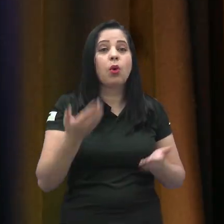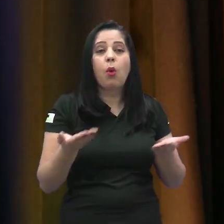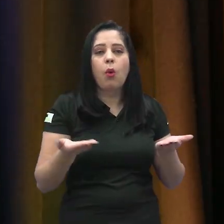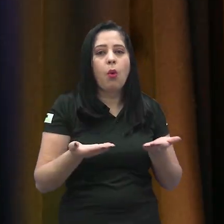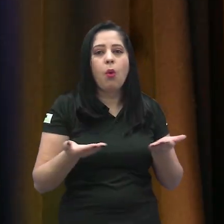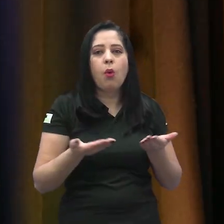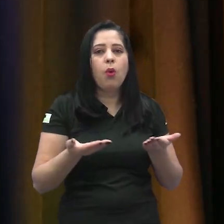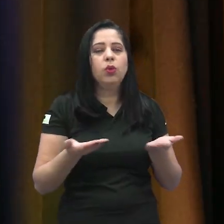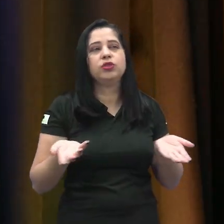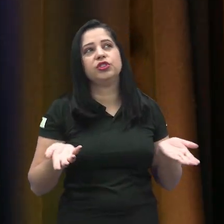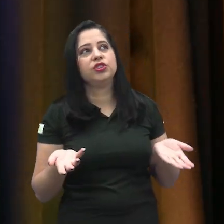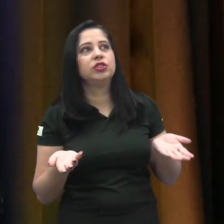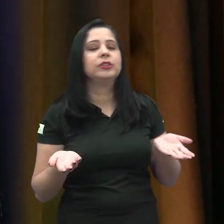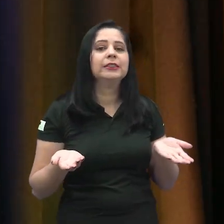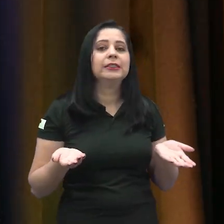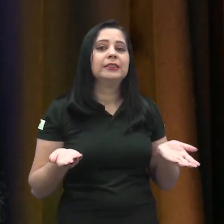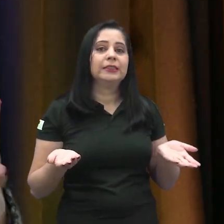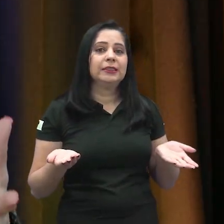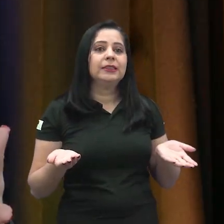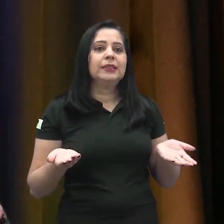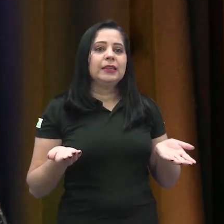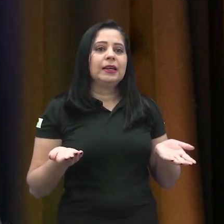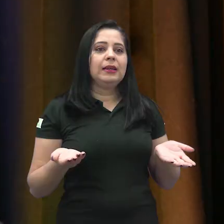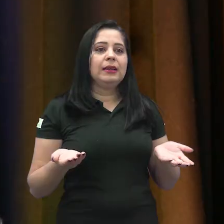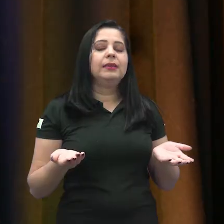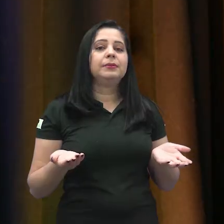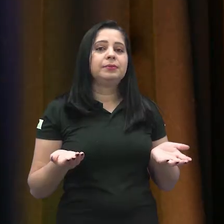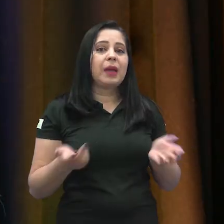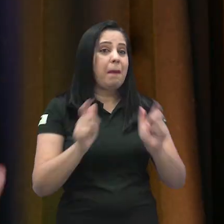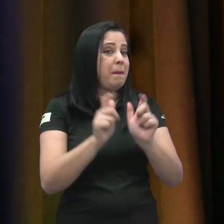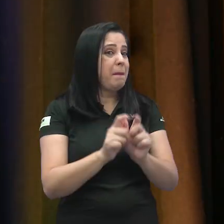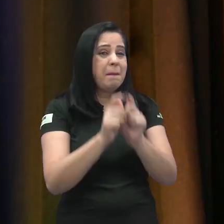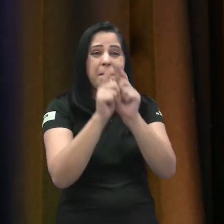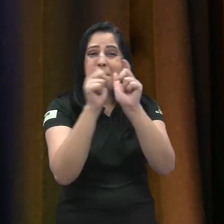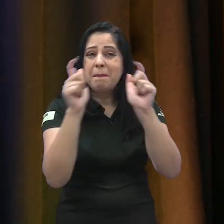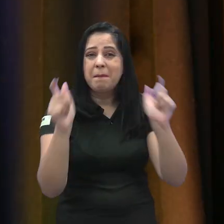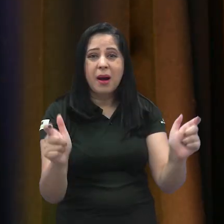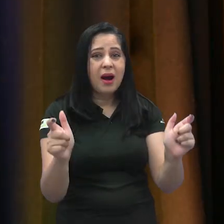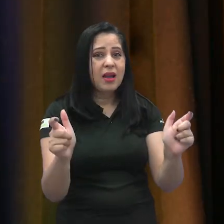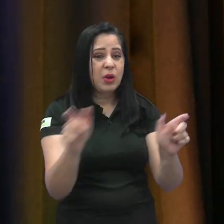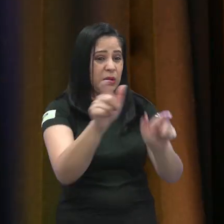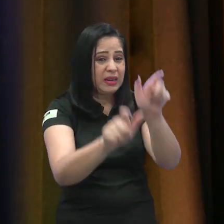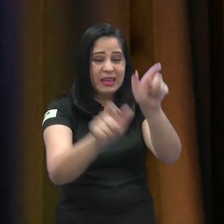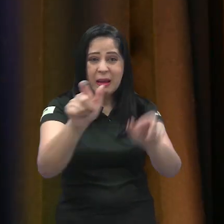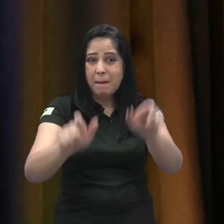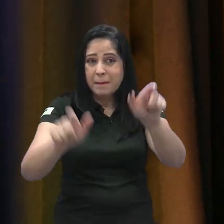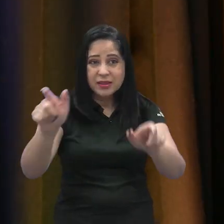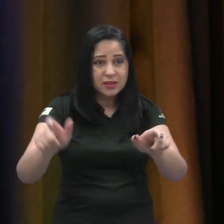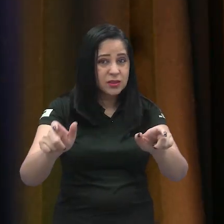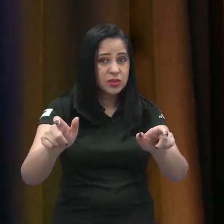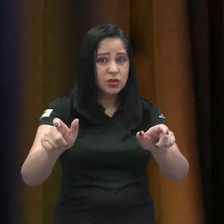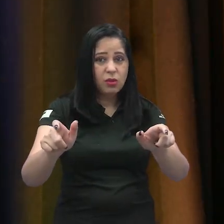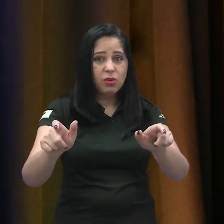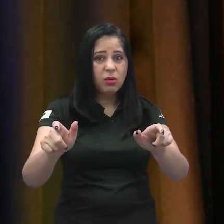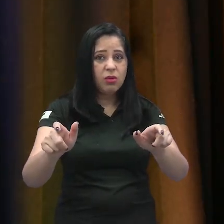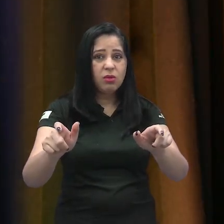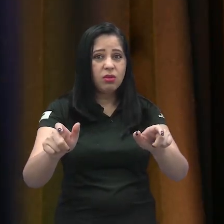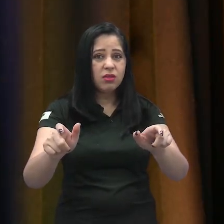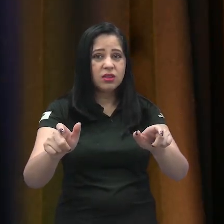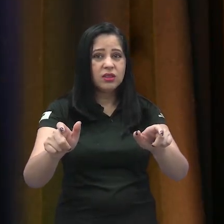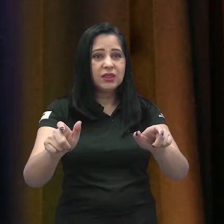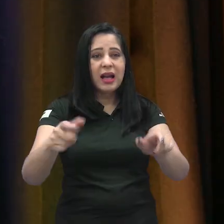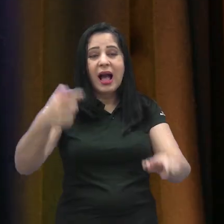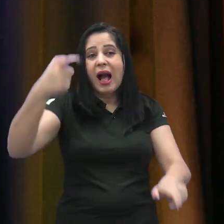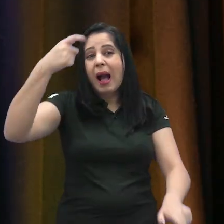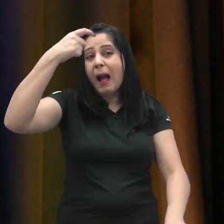hoje, ela está muitas vezes, não vamos generalizar, mas a maior parte dos seres humanos